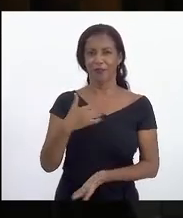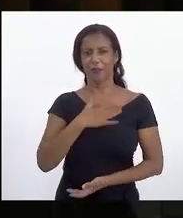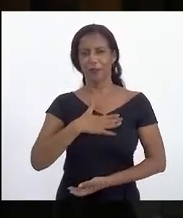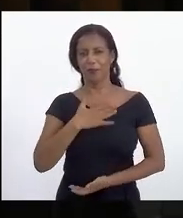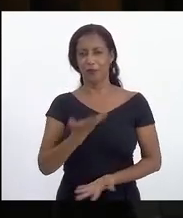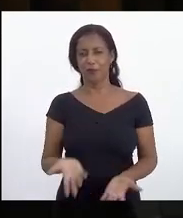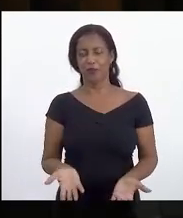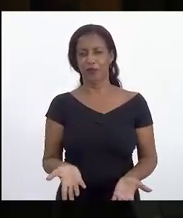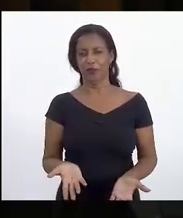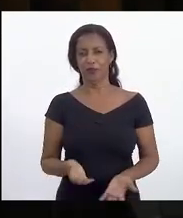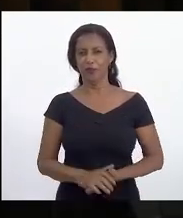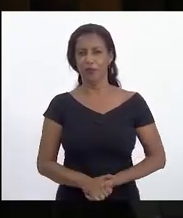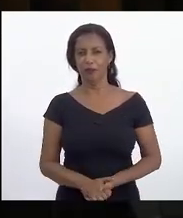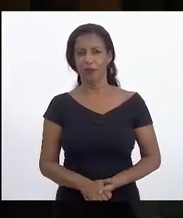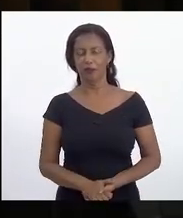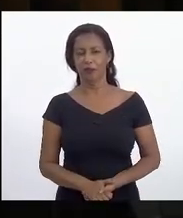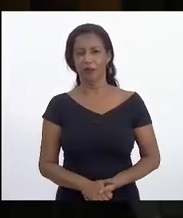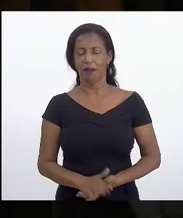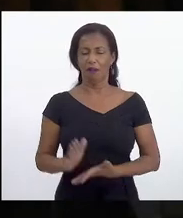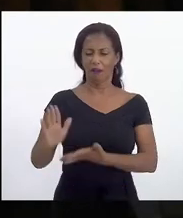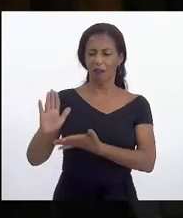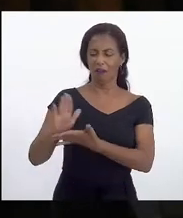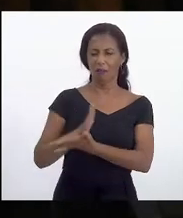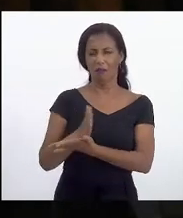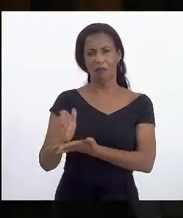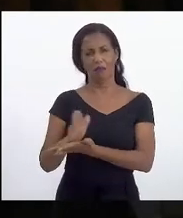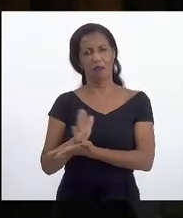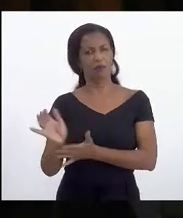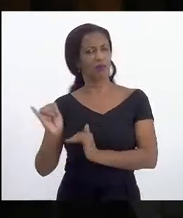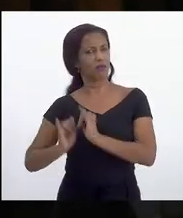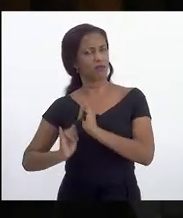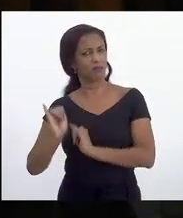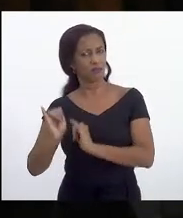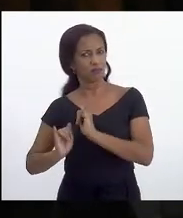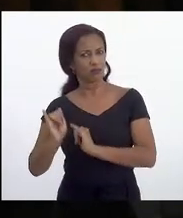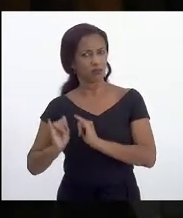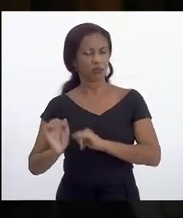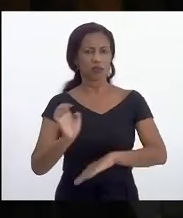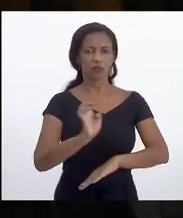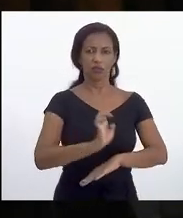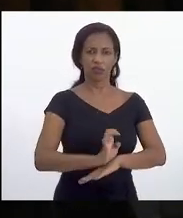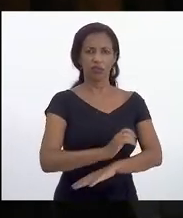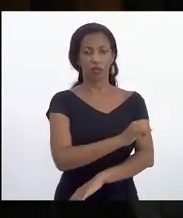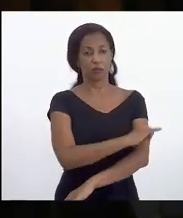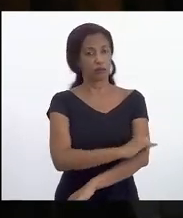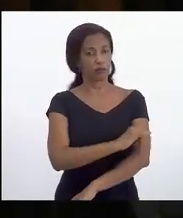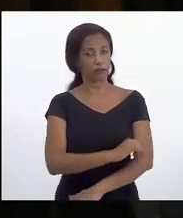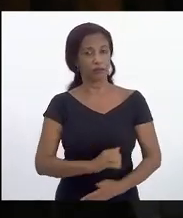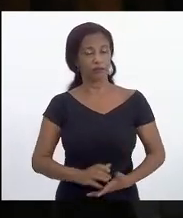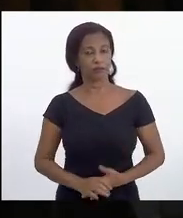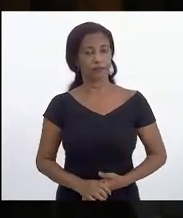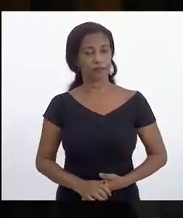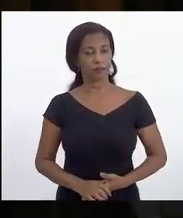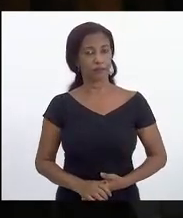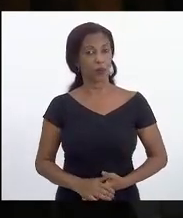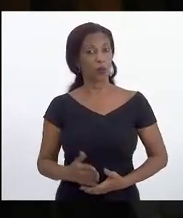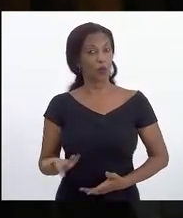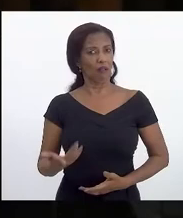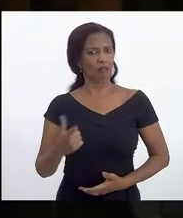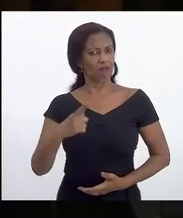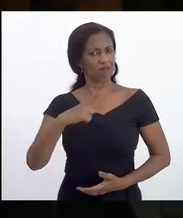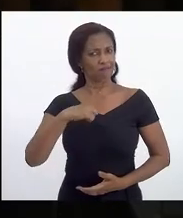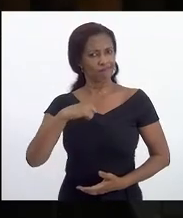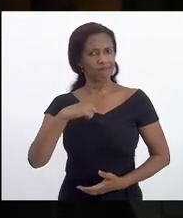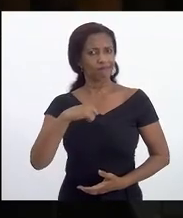é porque a maioria das indústrias do Estado do Rio de Janeiro gozam